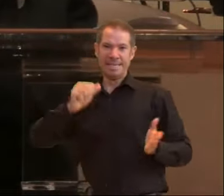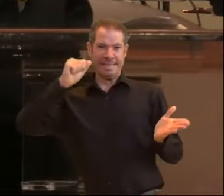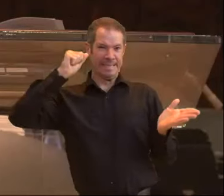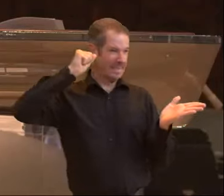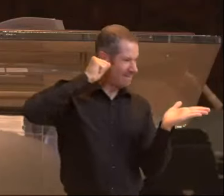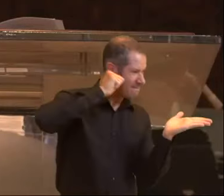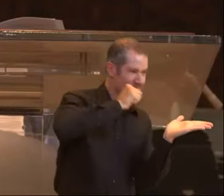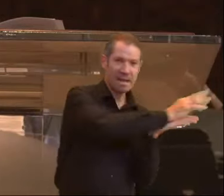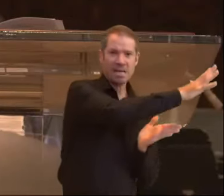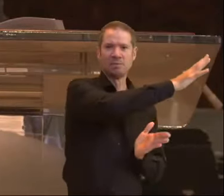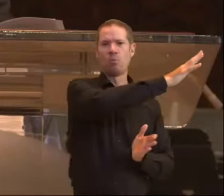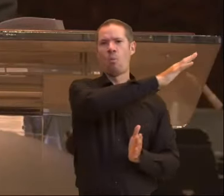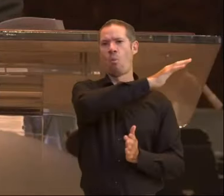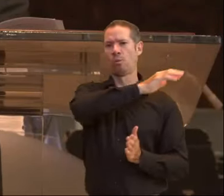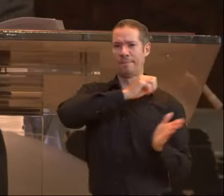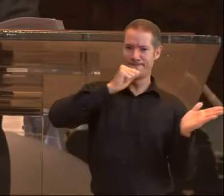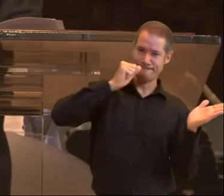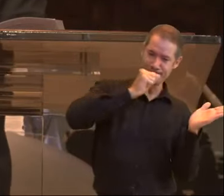ele.